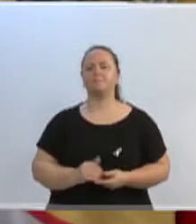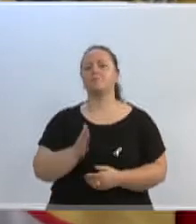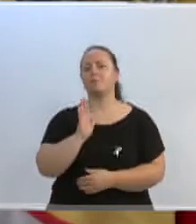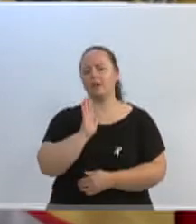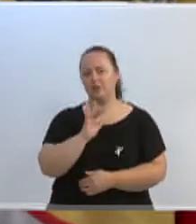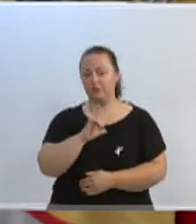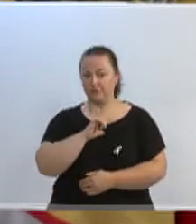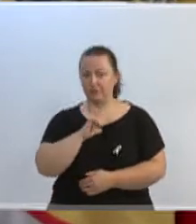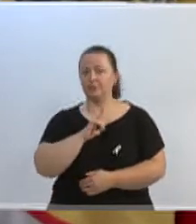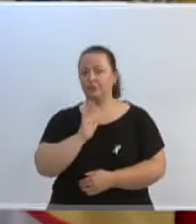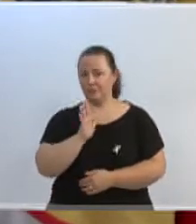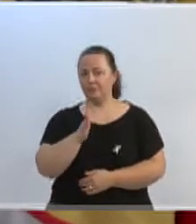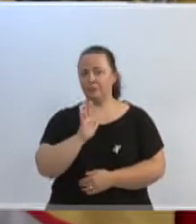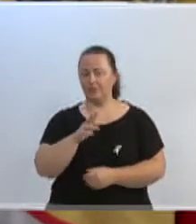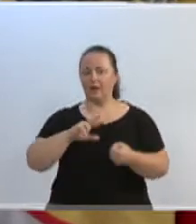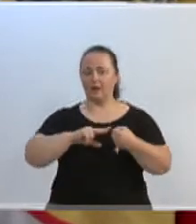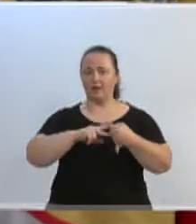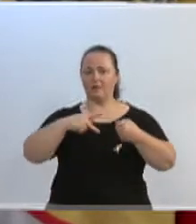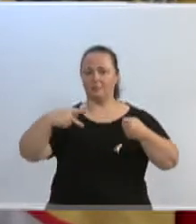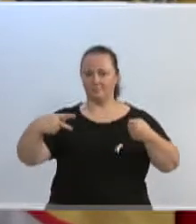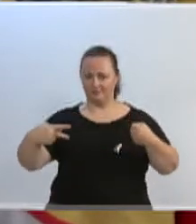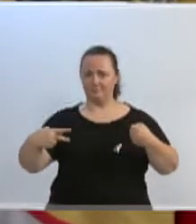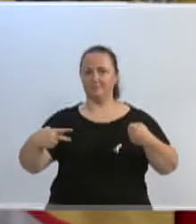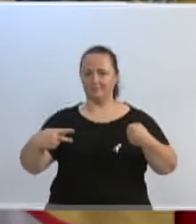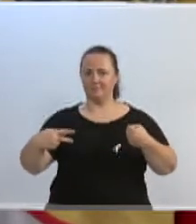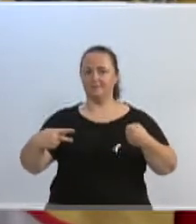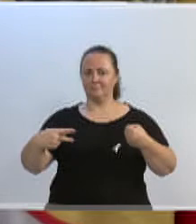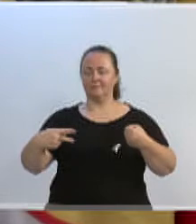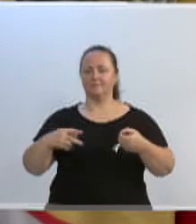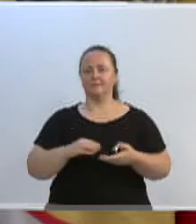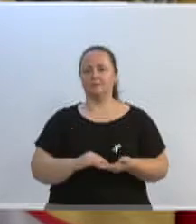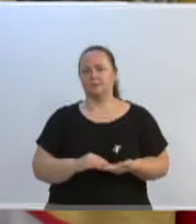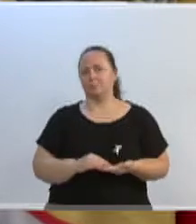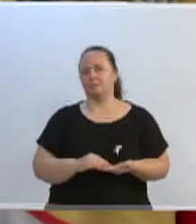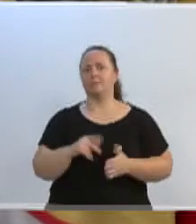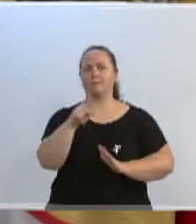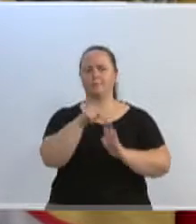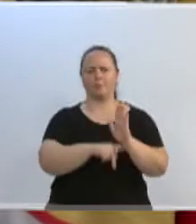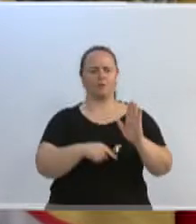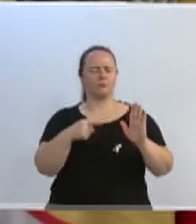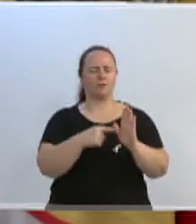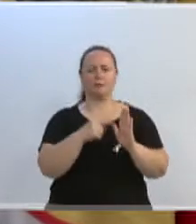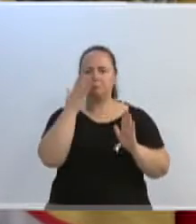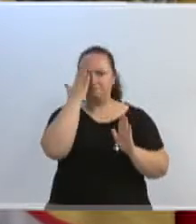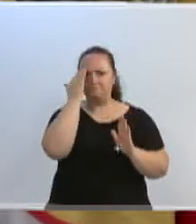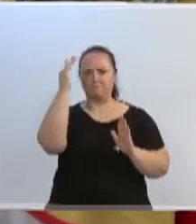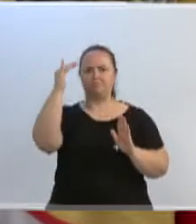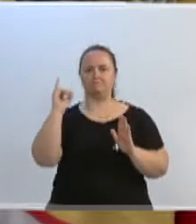Simone, aqui no município, o Paradesporto, que é um case de extremo sucesso.